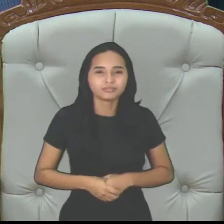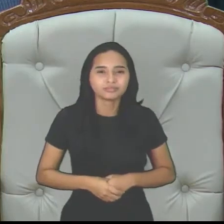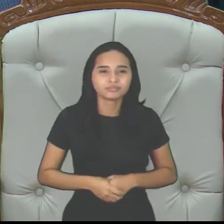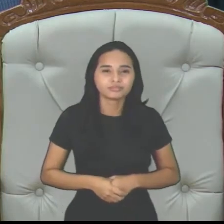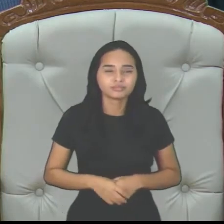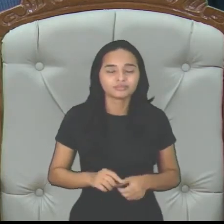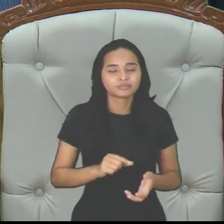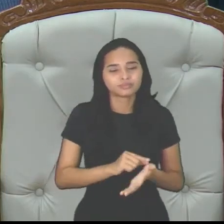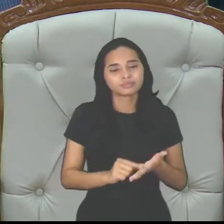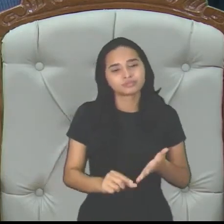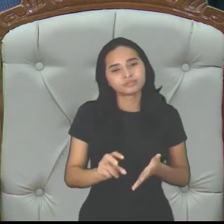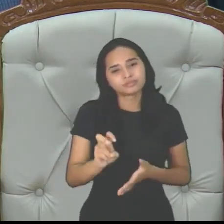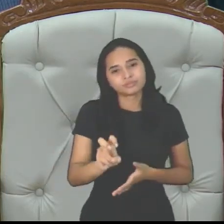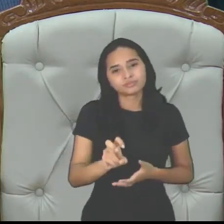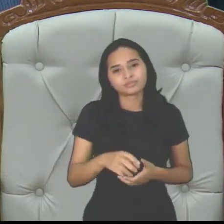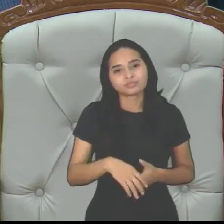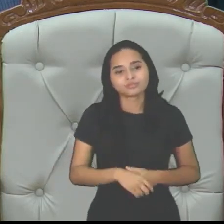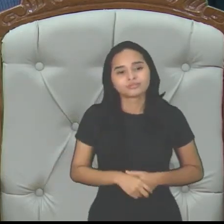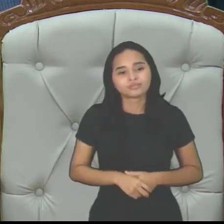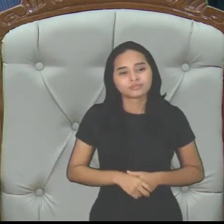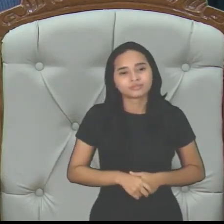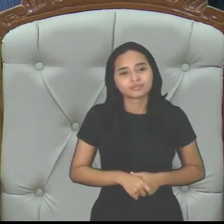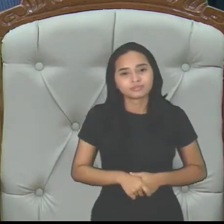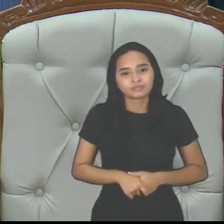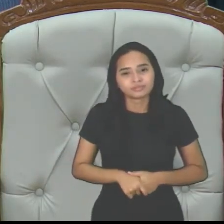Versículo 5.